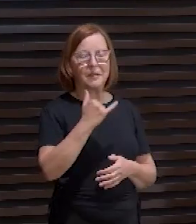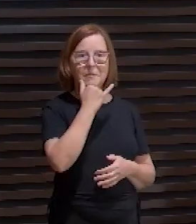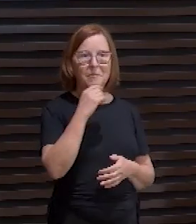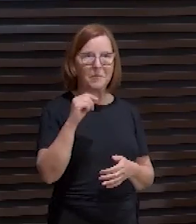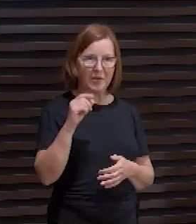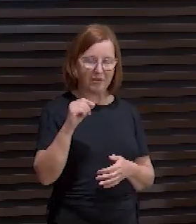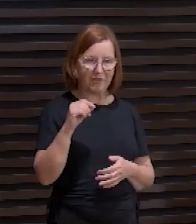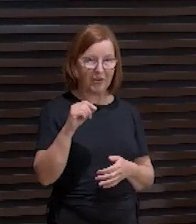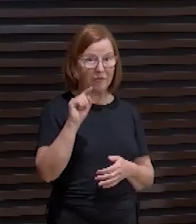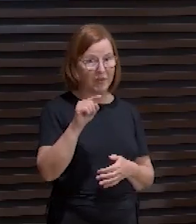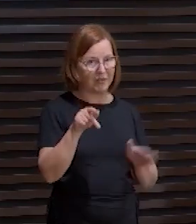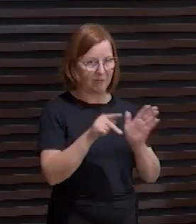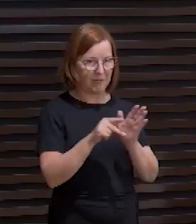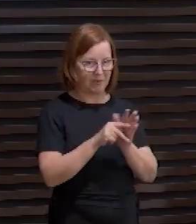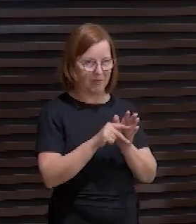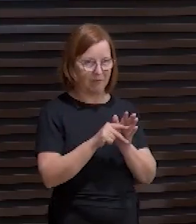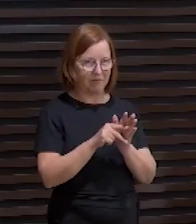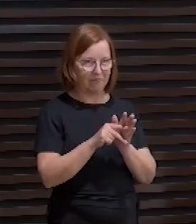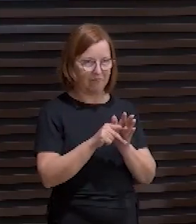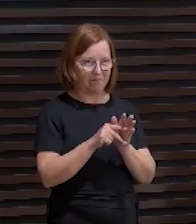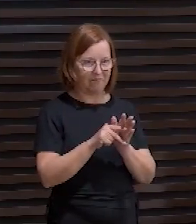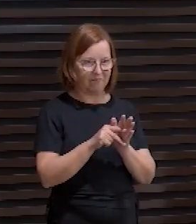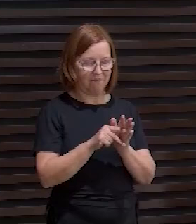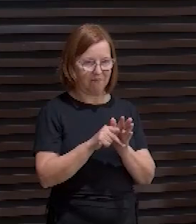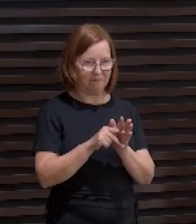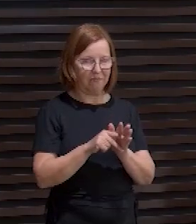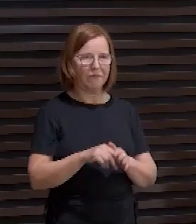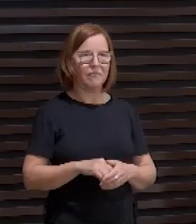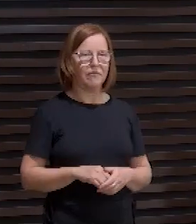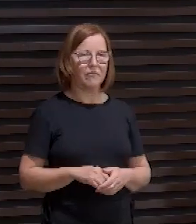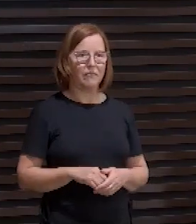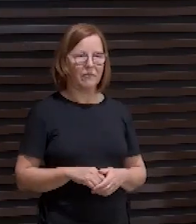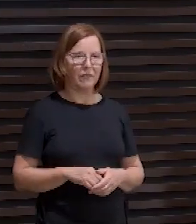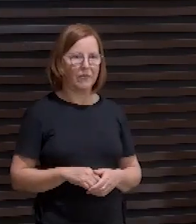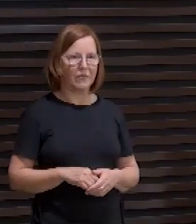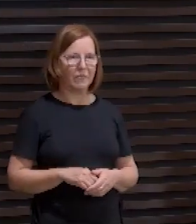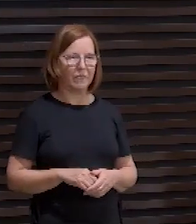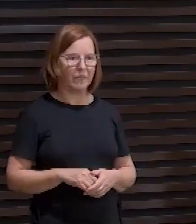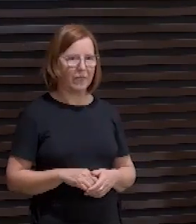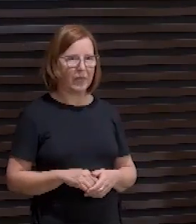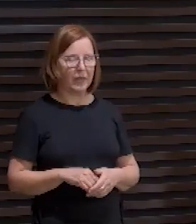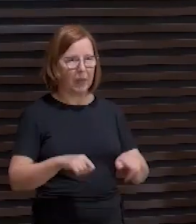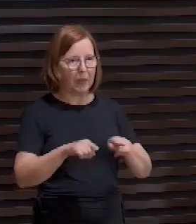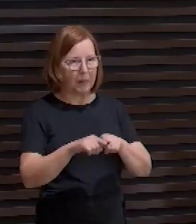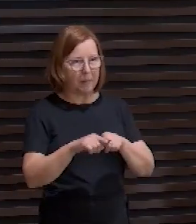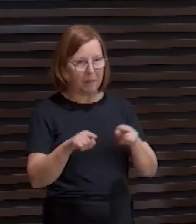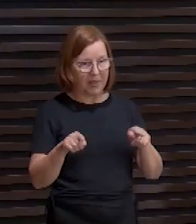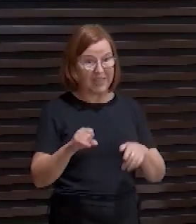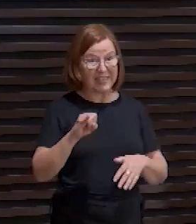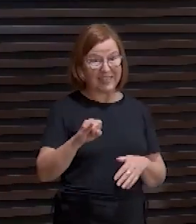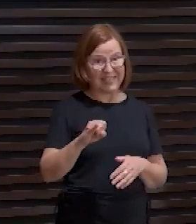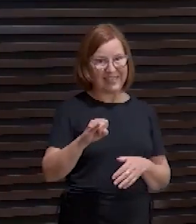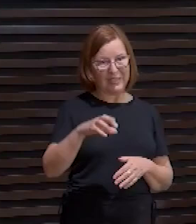pesada. E você não se perdoa. Mas quem é você para não se perdoar? Se o autor da